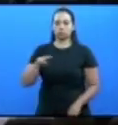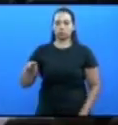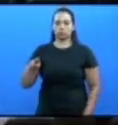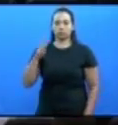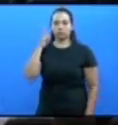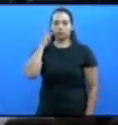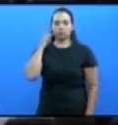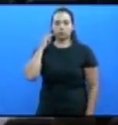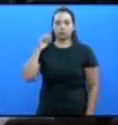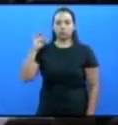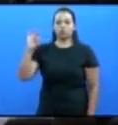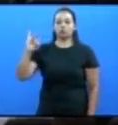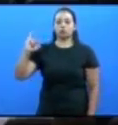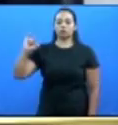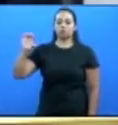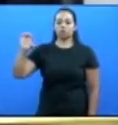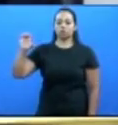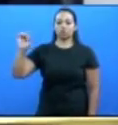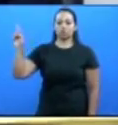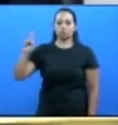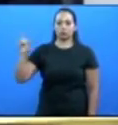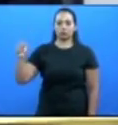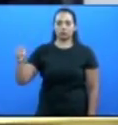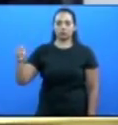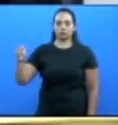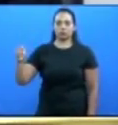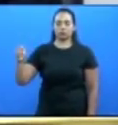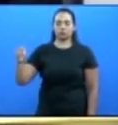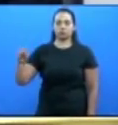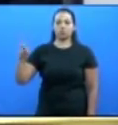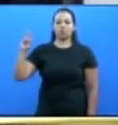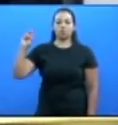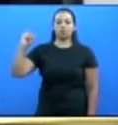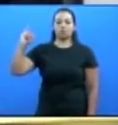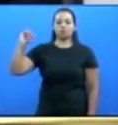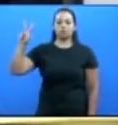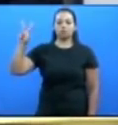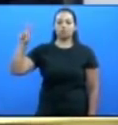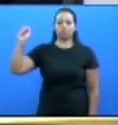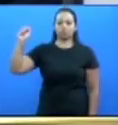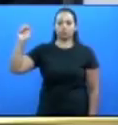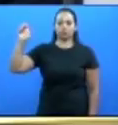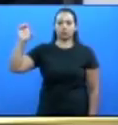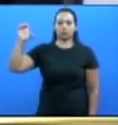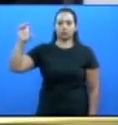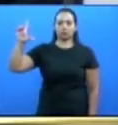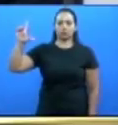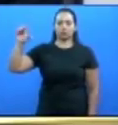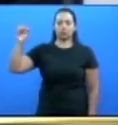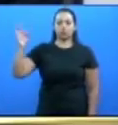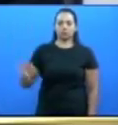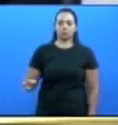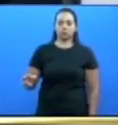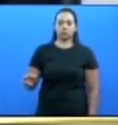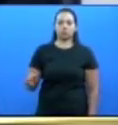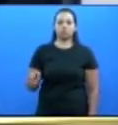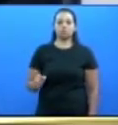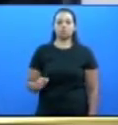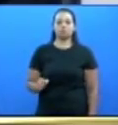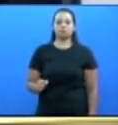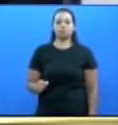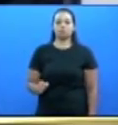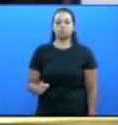Sim. Sim. Rivael Papinha? Sim. Sim. Olair Bosco? Sim. Sim. Doutor Nava,